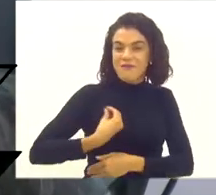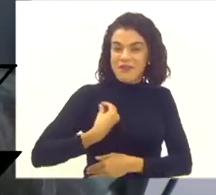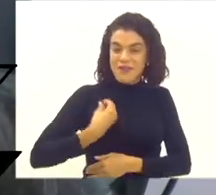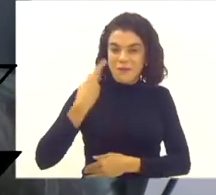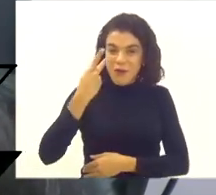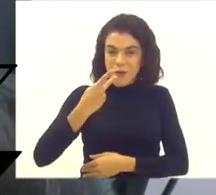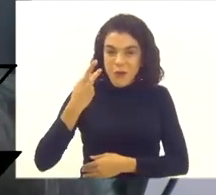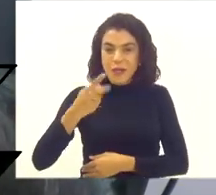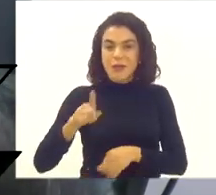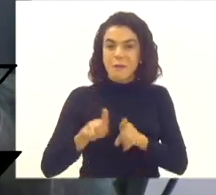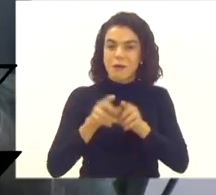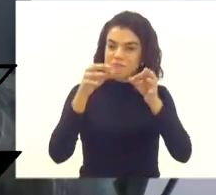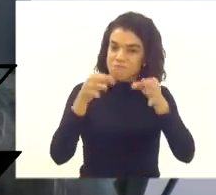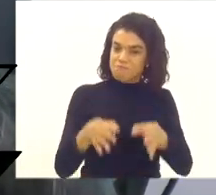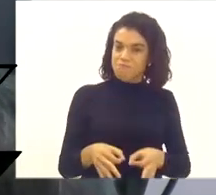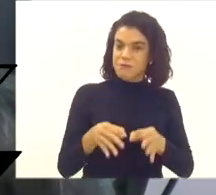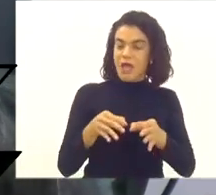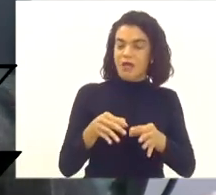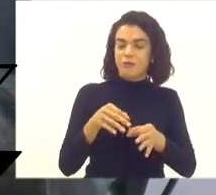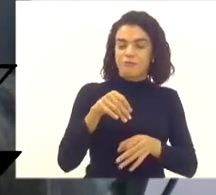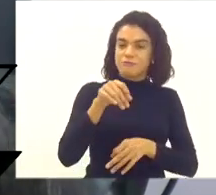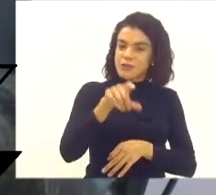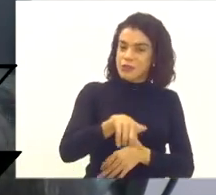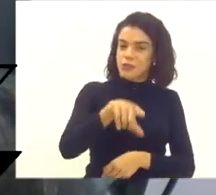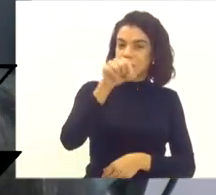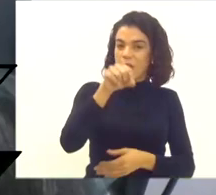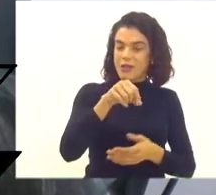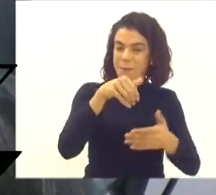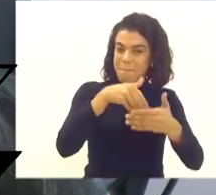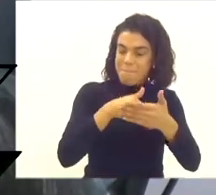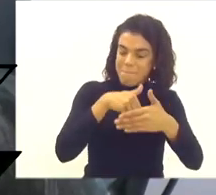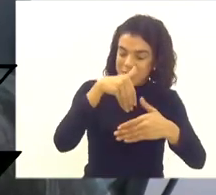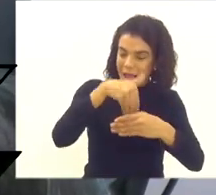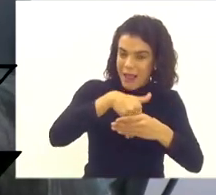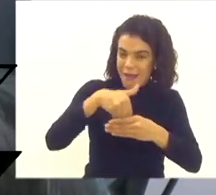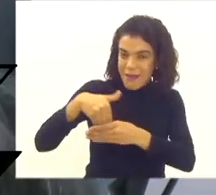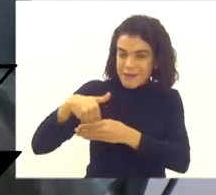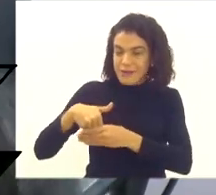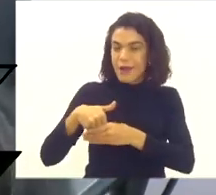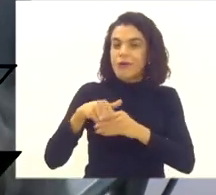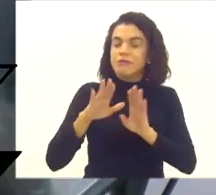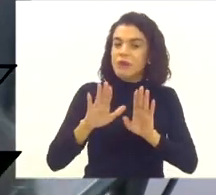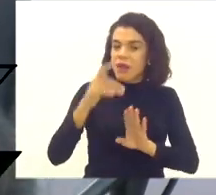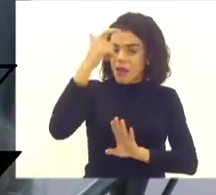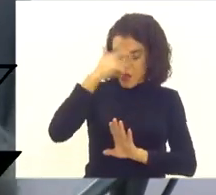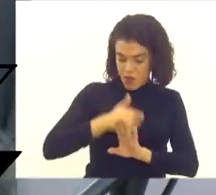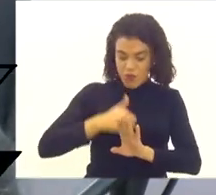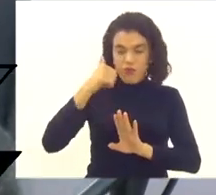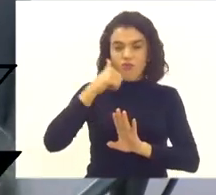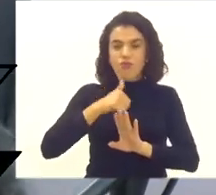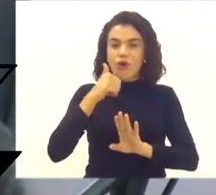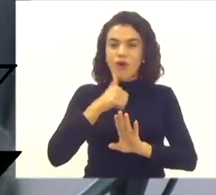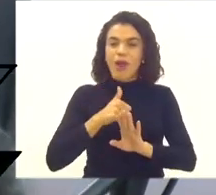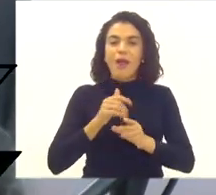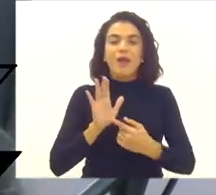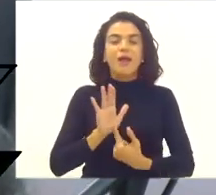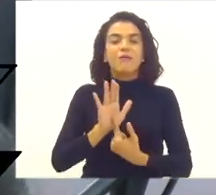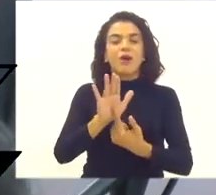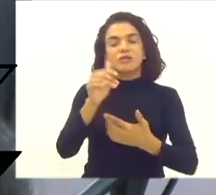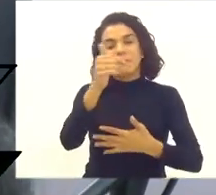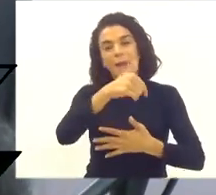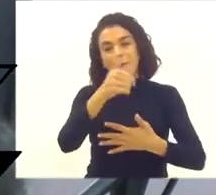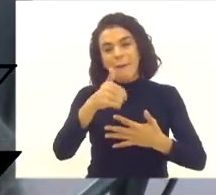sido legitimamente escolhida tudo isso você ainda o fato de você ser mulher traz outros indicadores